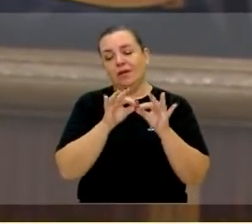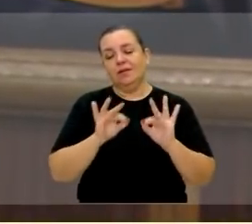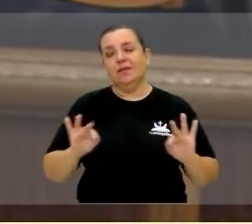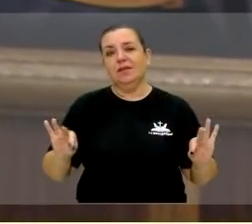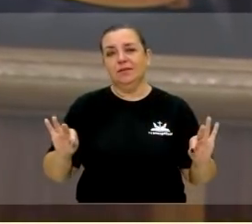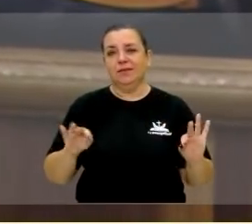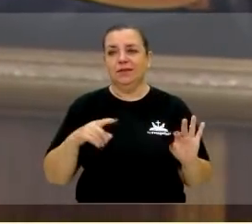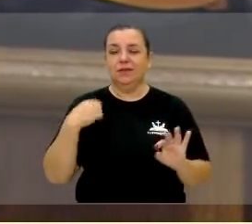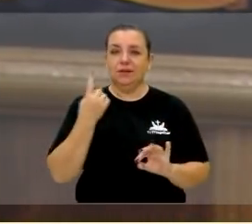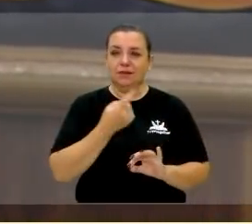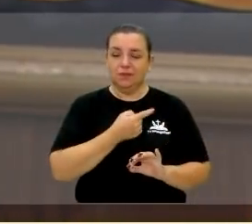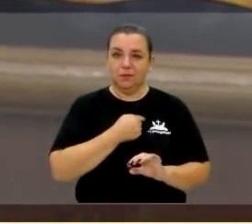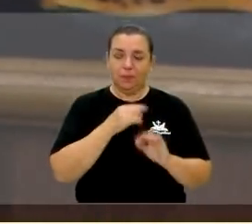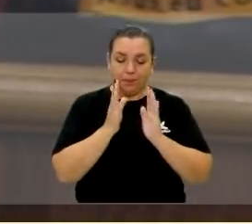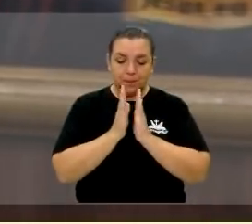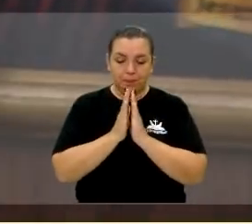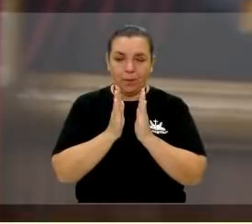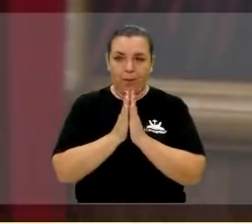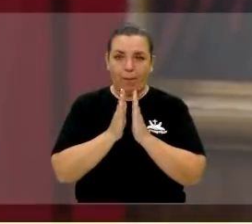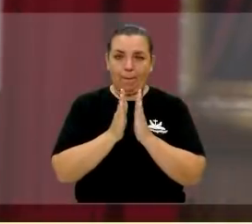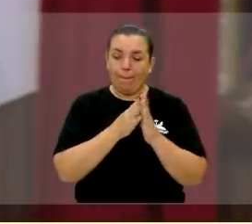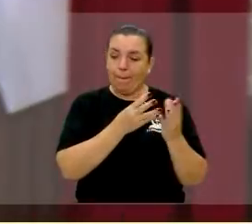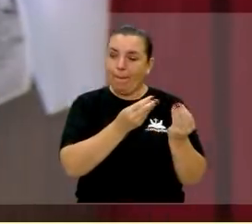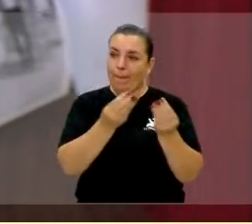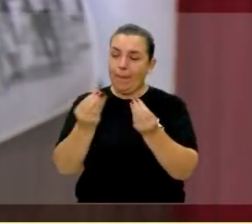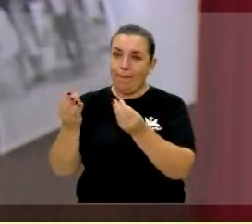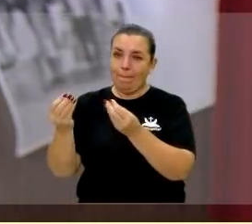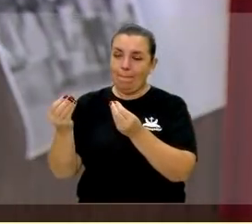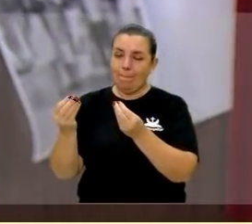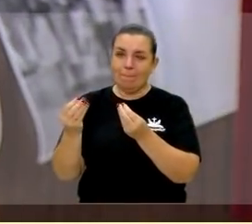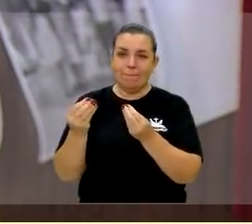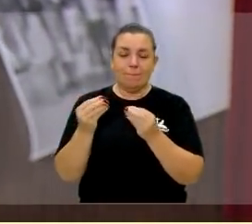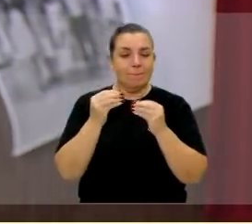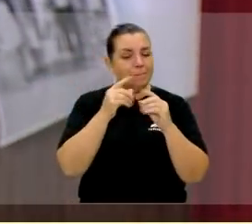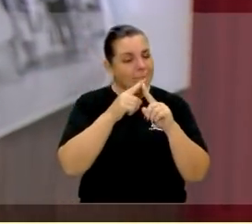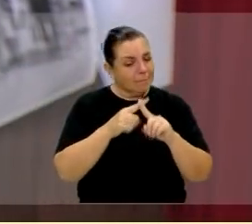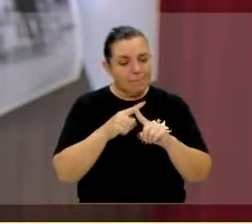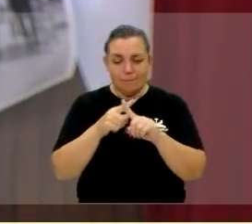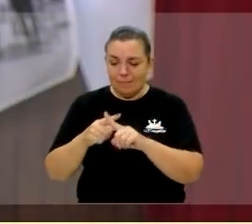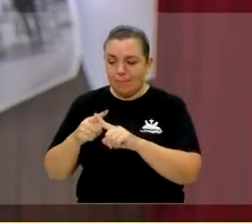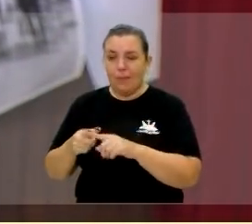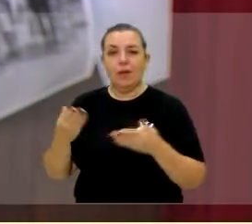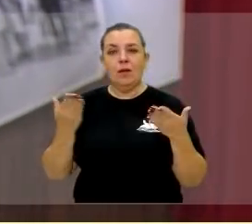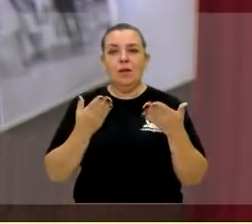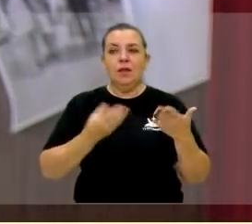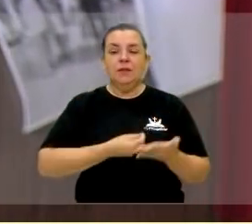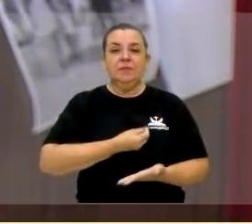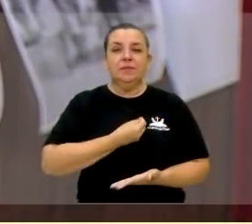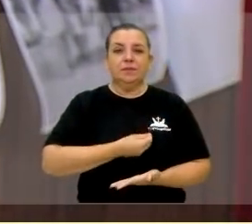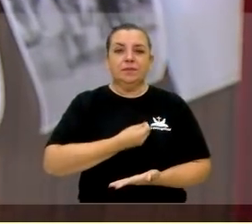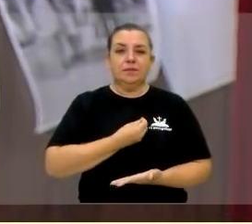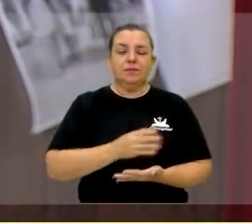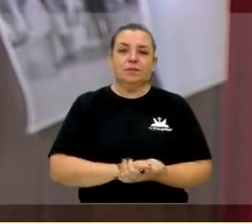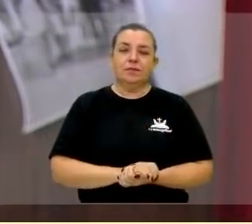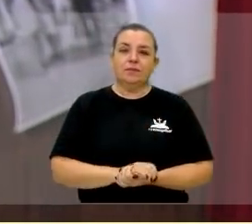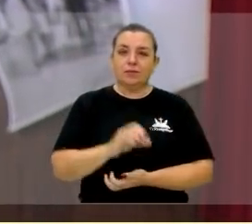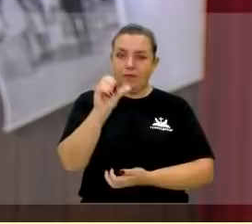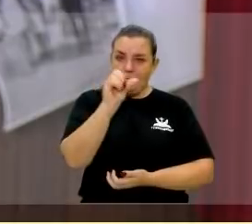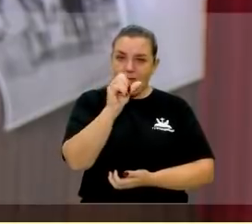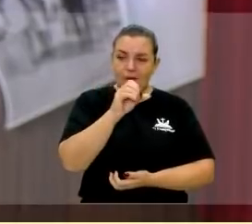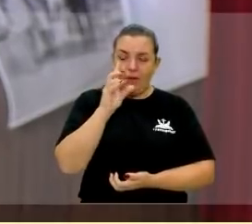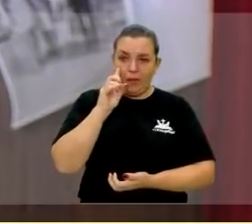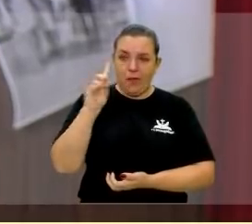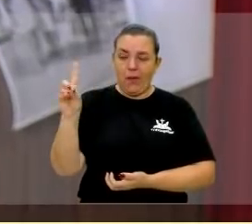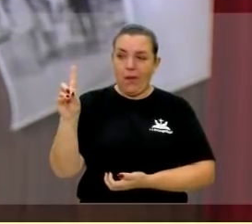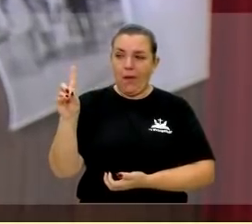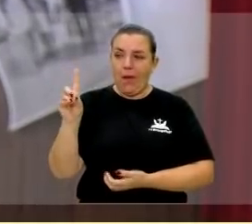rezamos tantas vezes. Hoje nós estamos no sexto dia,